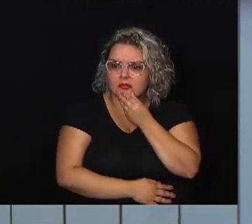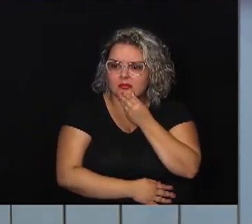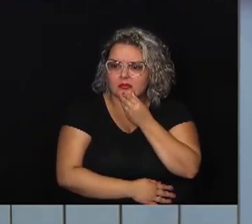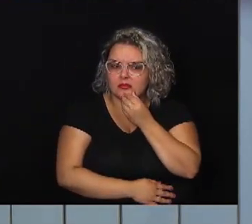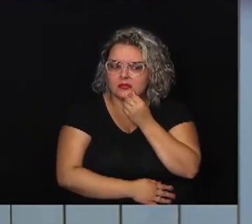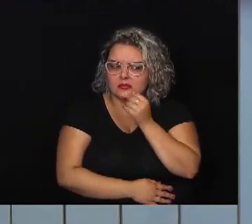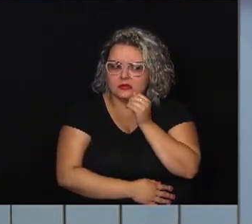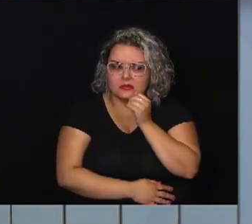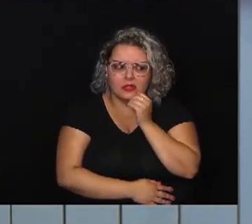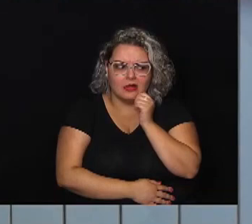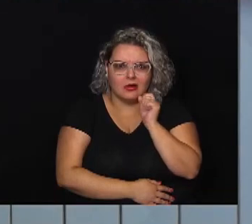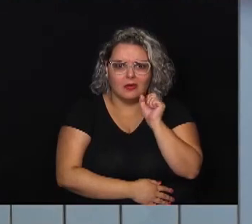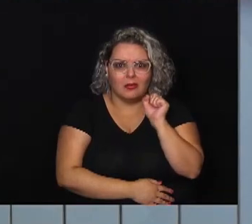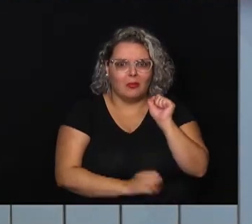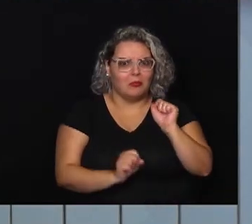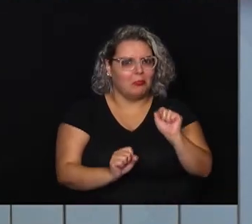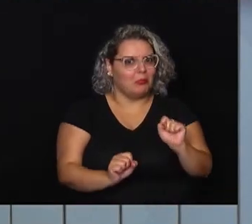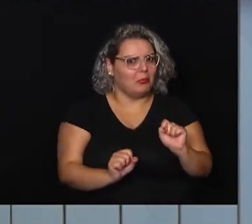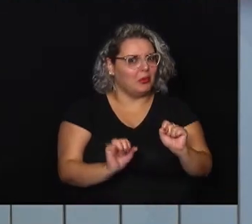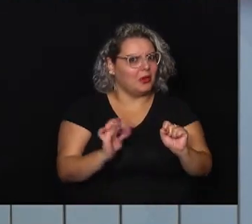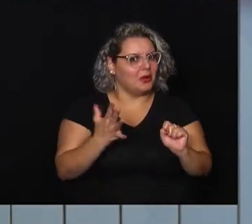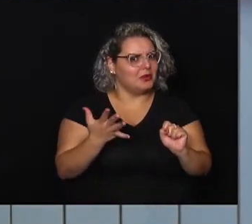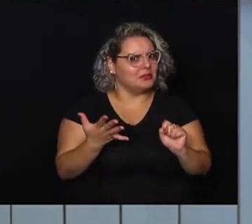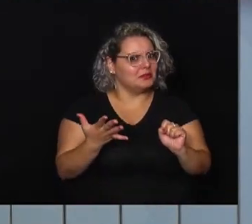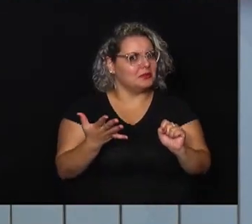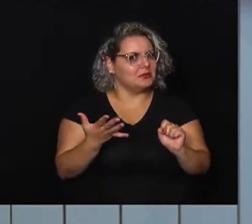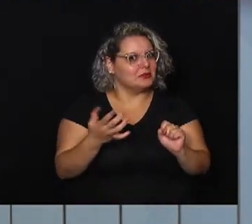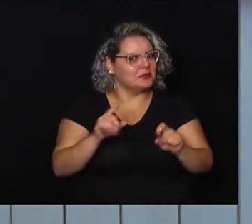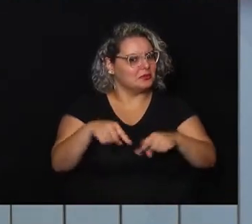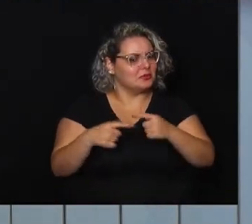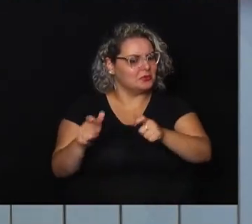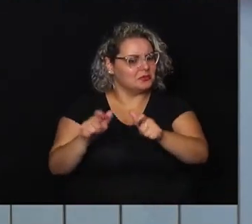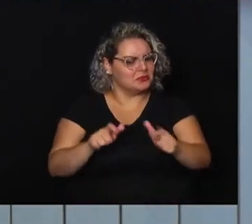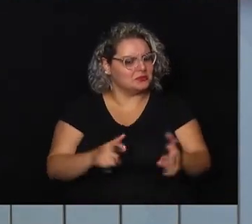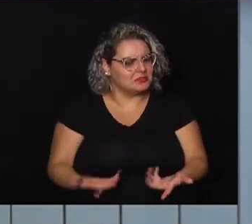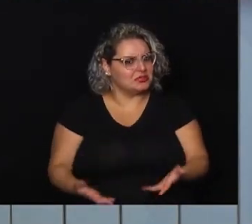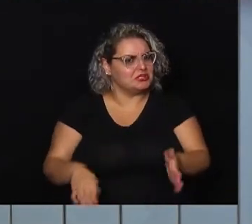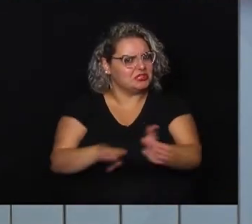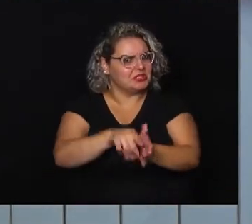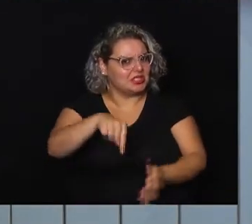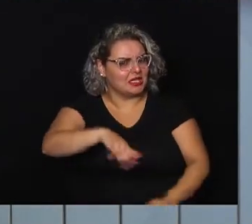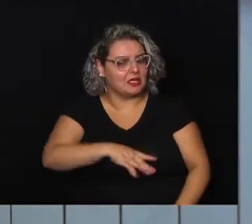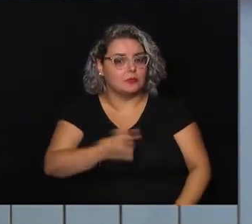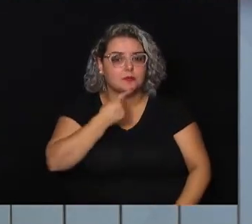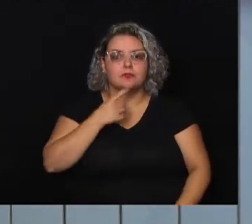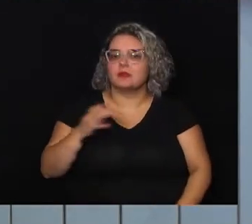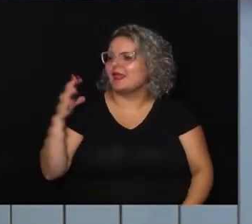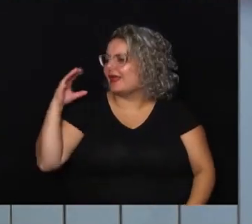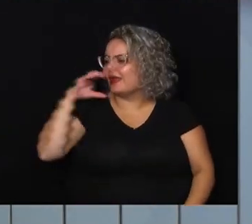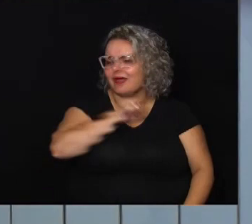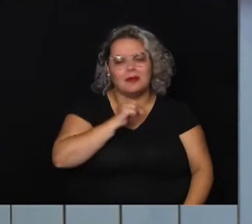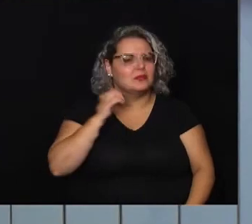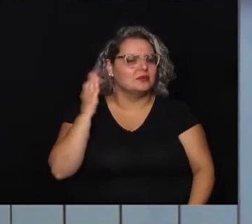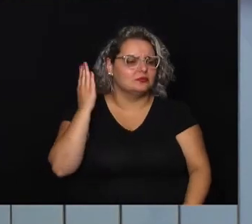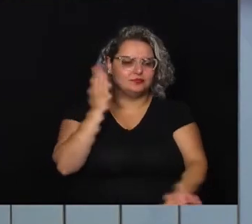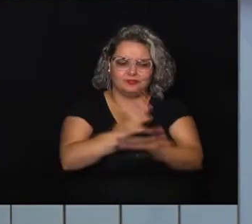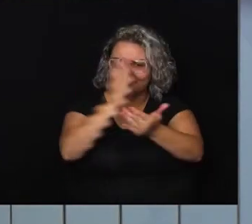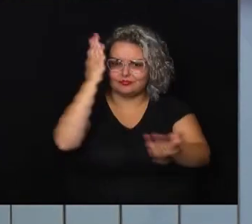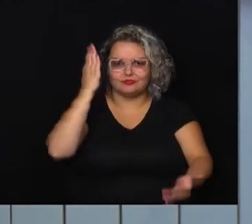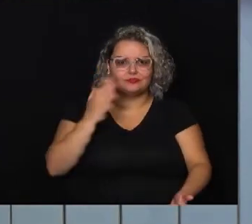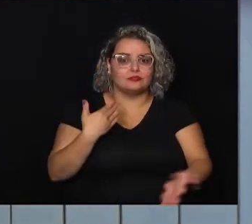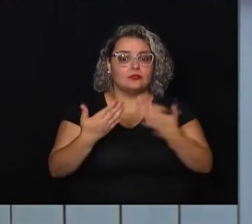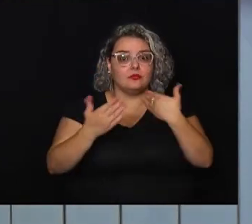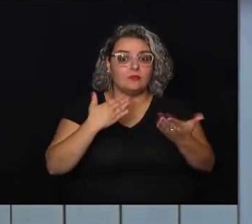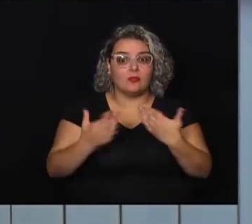se reproduzir em outros níveis e chegar até aqui? Sim. Então, imediatamente no dia, conversei com o secretário municipal de segurança, Cristiano